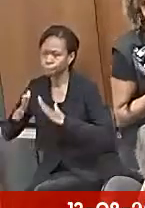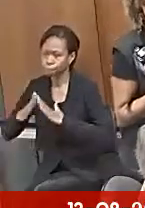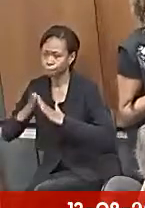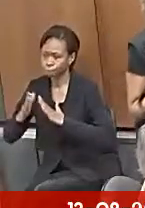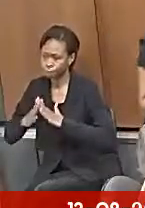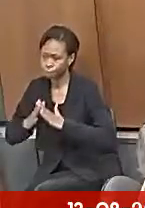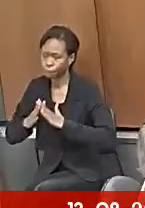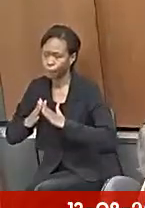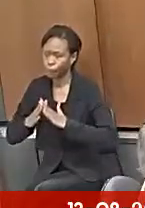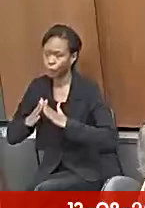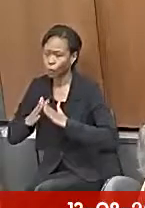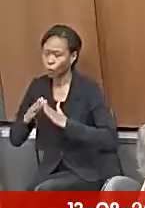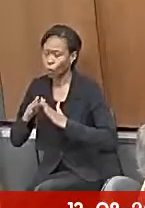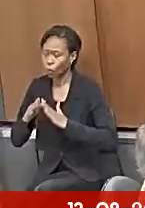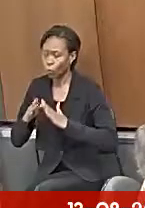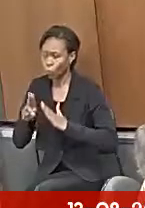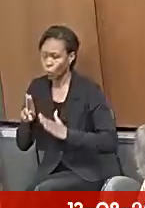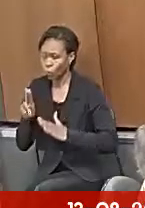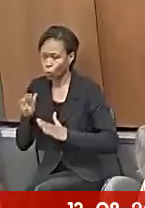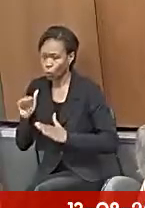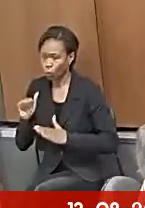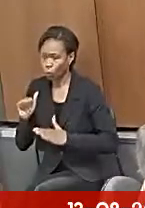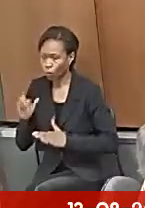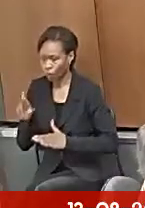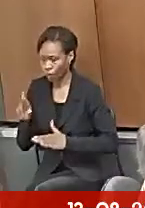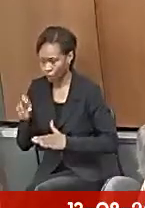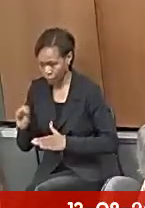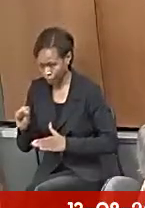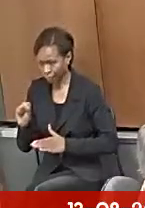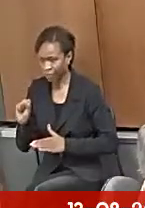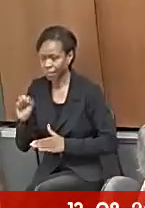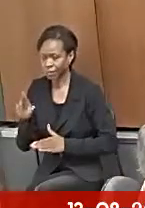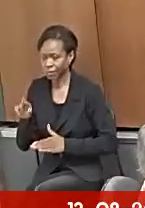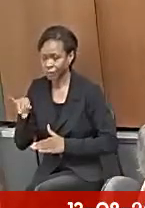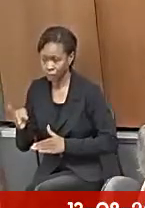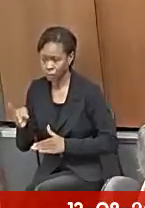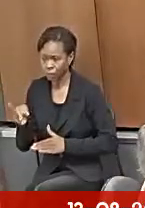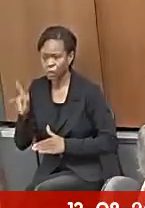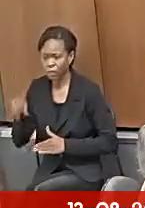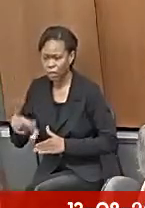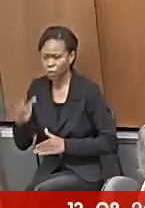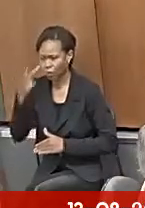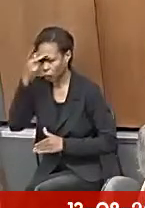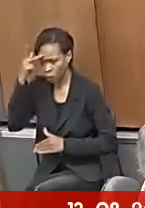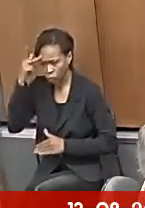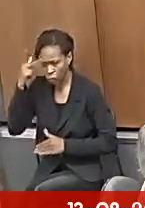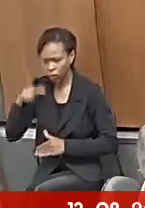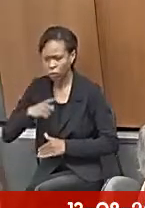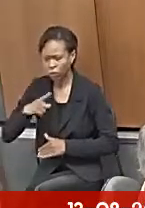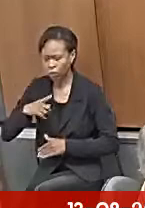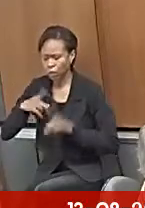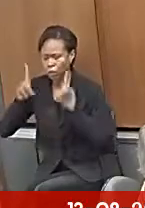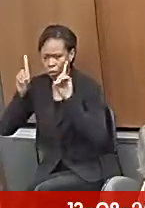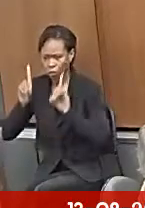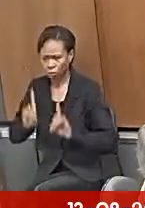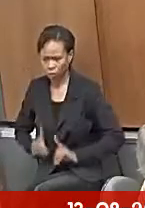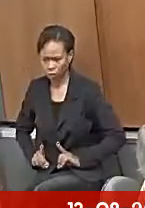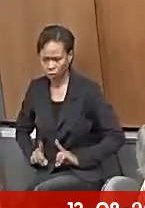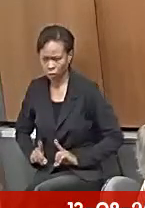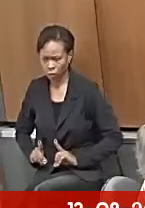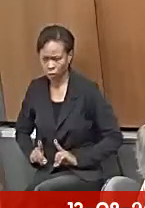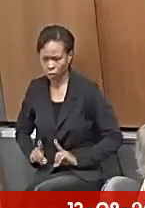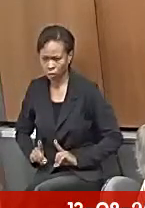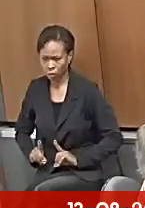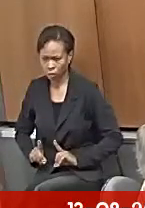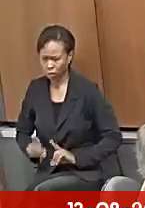aris gabriel mendes galvão é aqui colocou portador de deficiência é o escrito